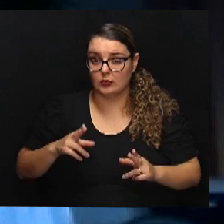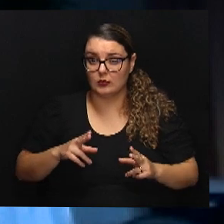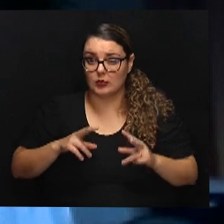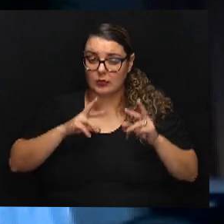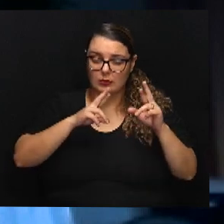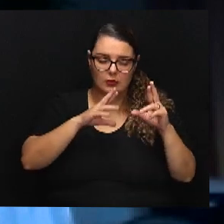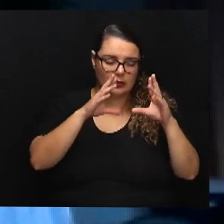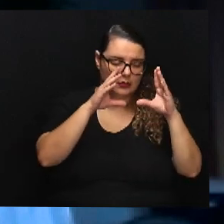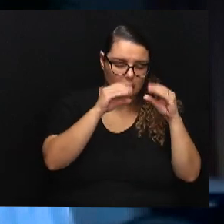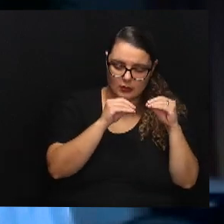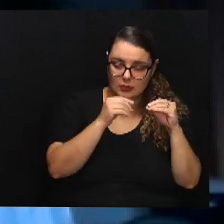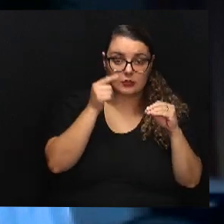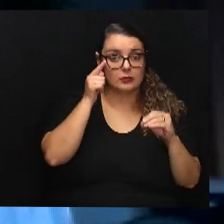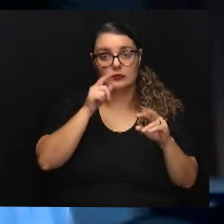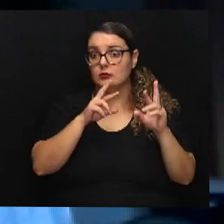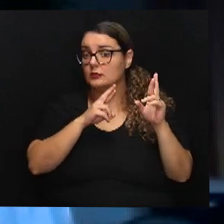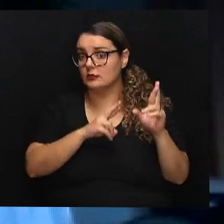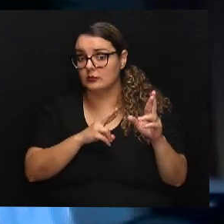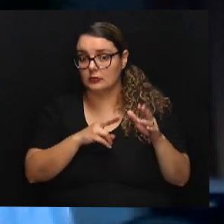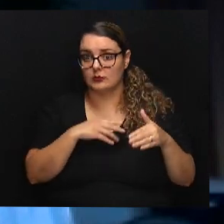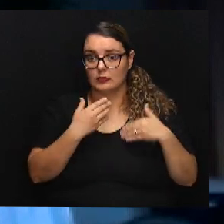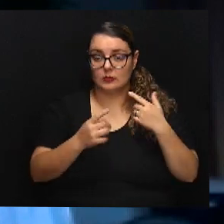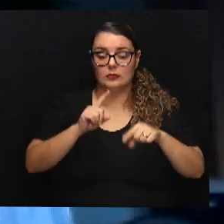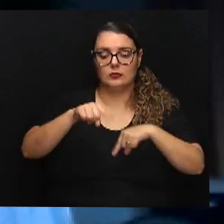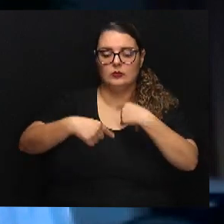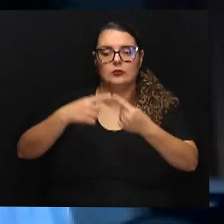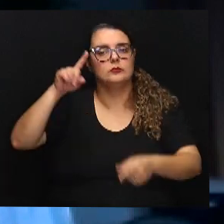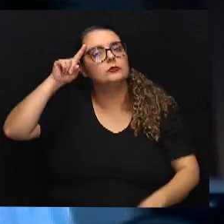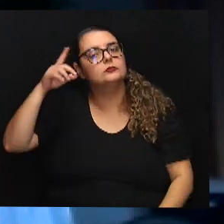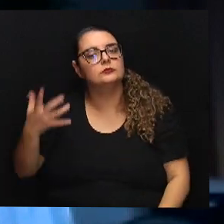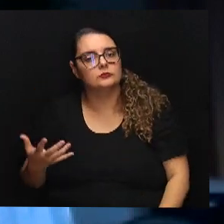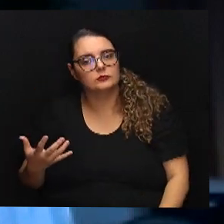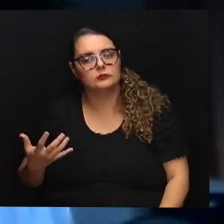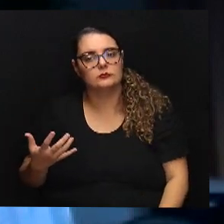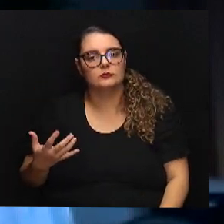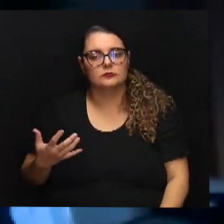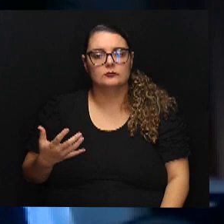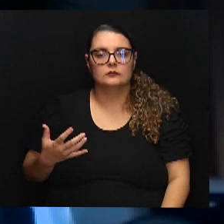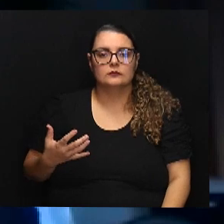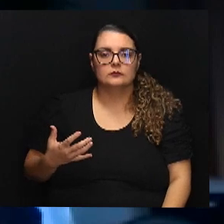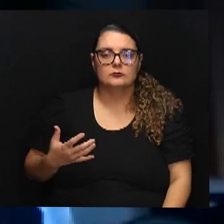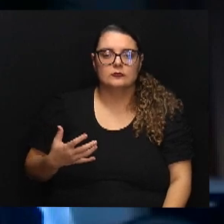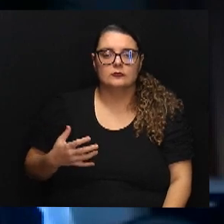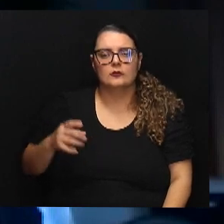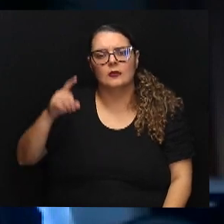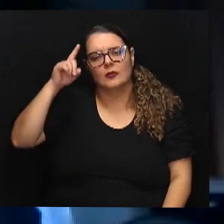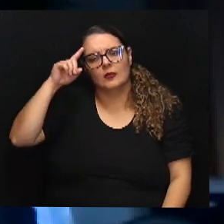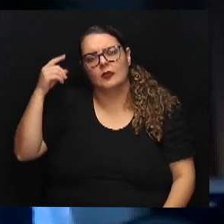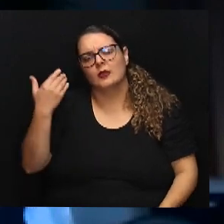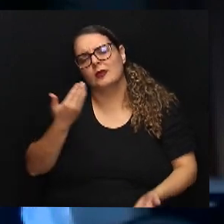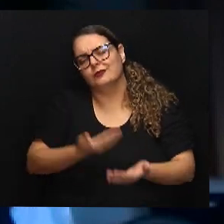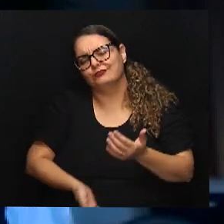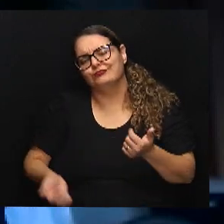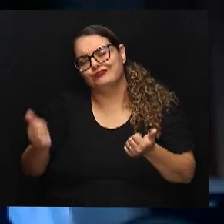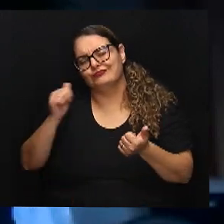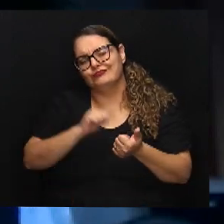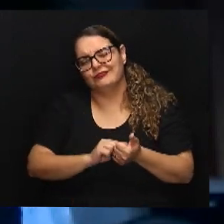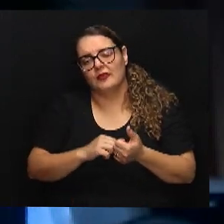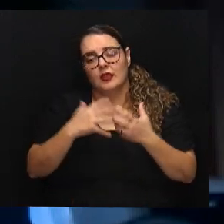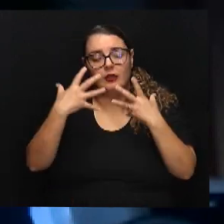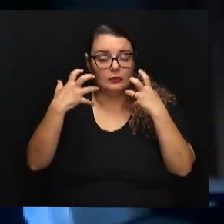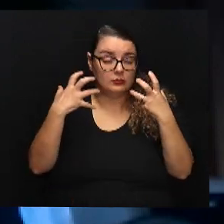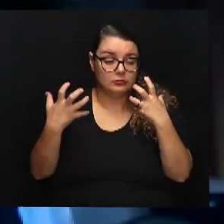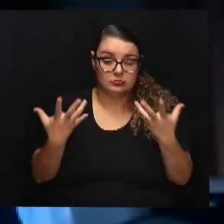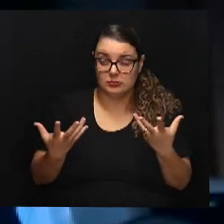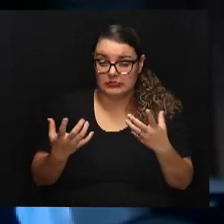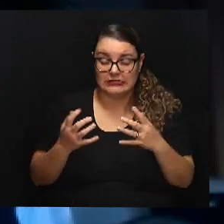bruxismo, como essa noite mal dormida, uma pessoa que não consegue dormir, ao longo do outro dia, ela vai ter um